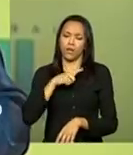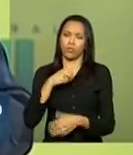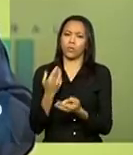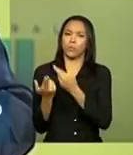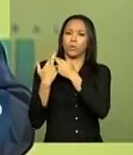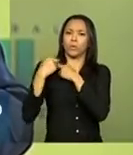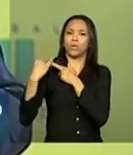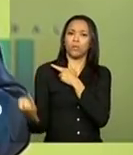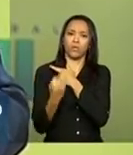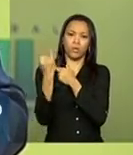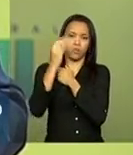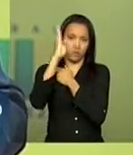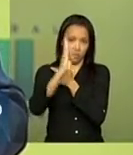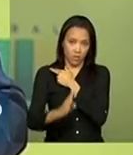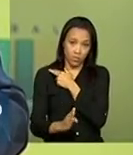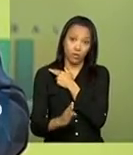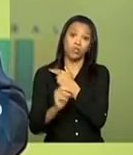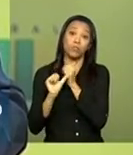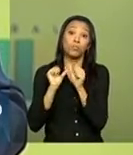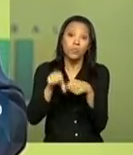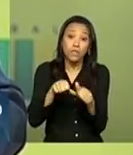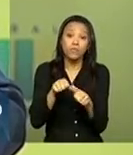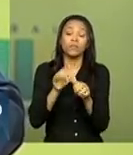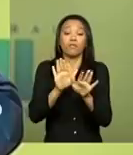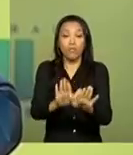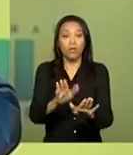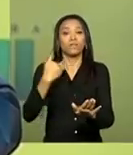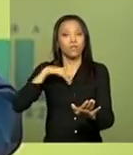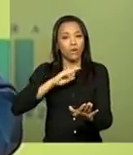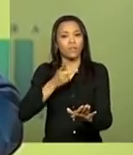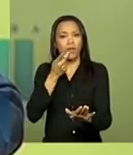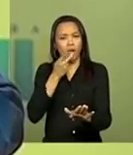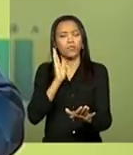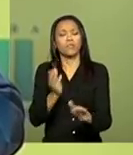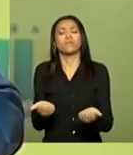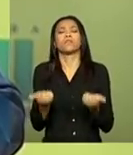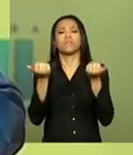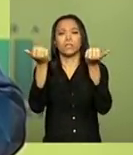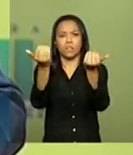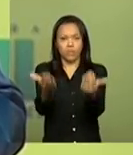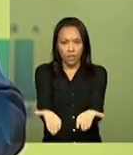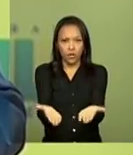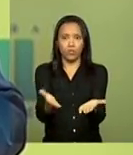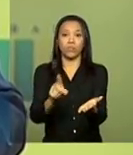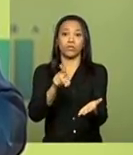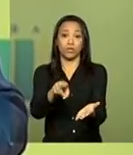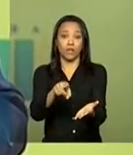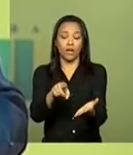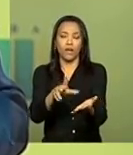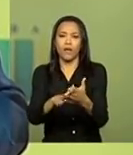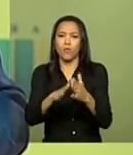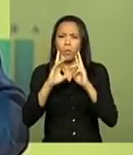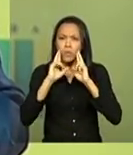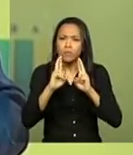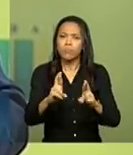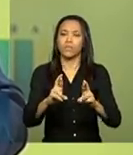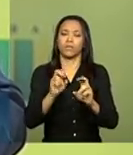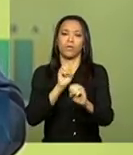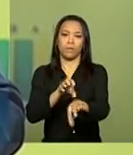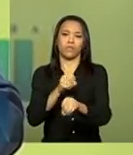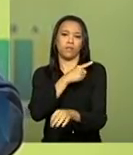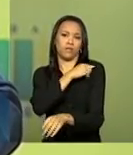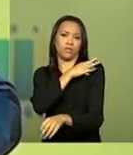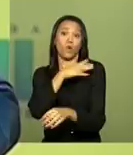de reformulação, mas sem dúvida alguma nós podemos dizer que nós demos dignidade ao ensino médio a partir do momento que nós estendemos